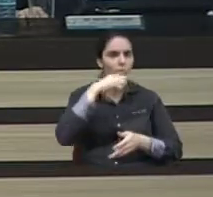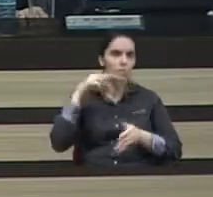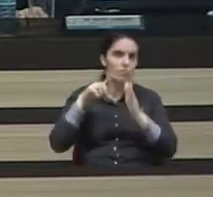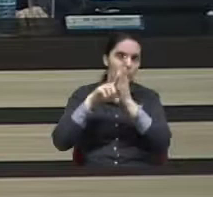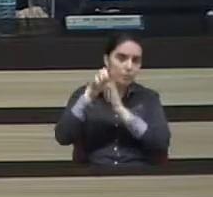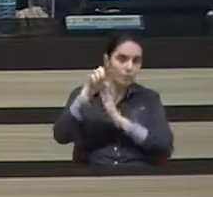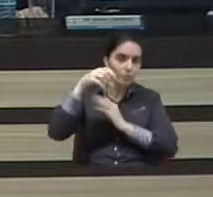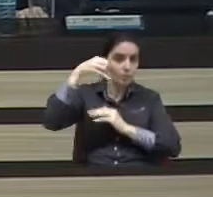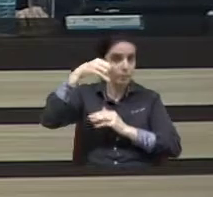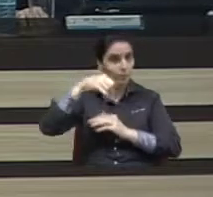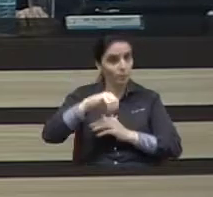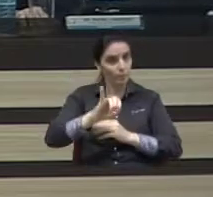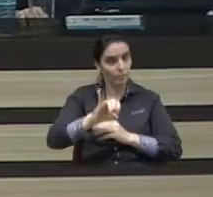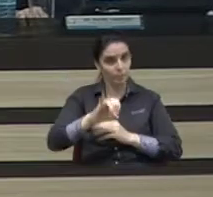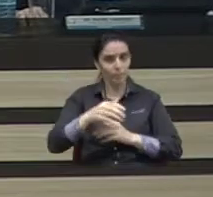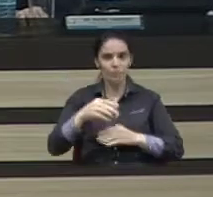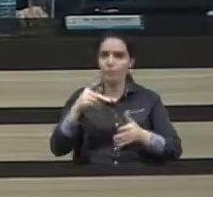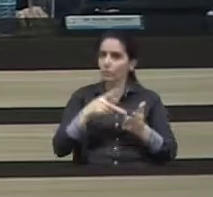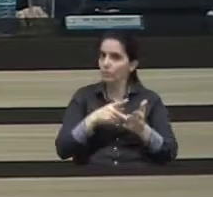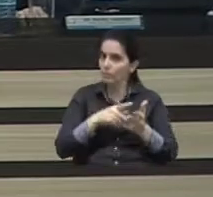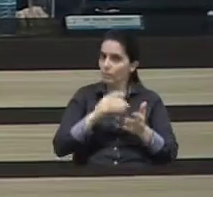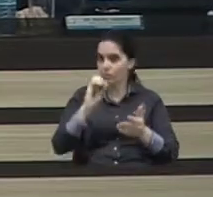ficou. Porque alguns pacientes que